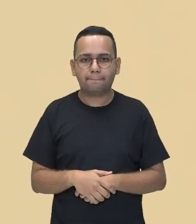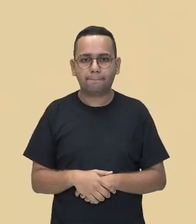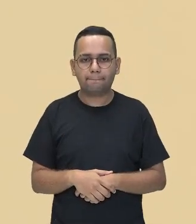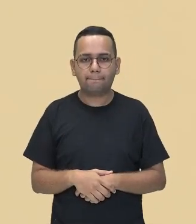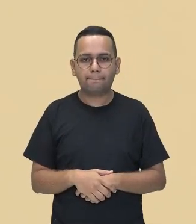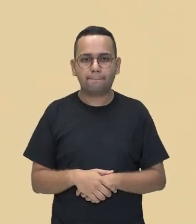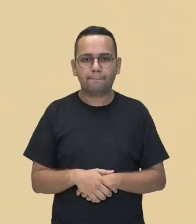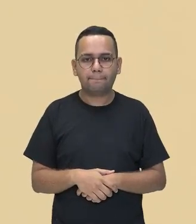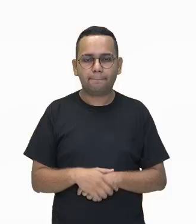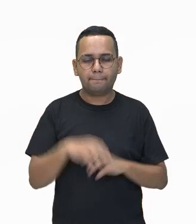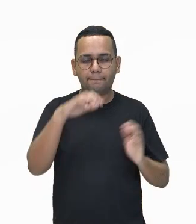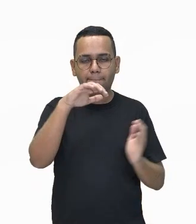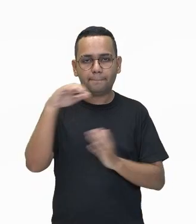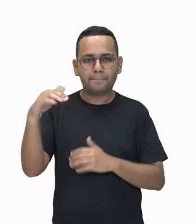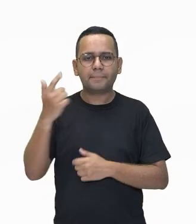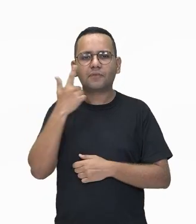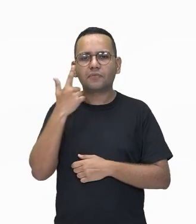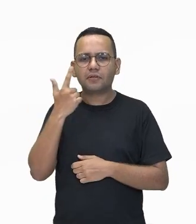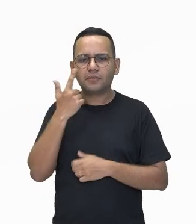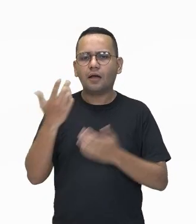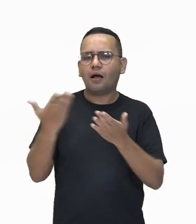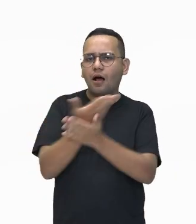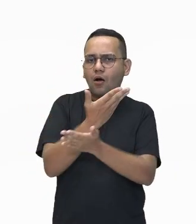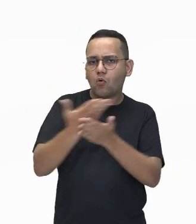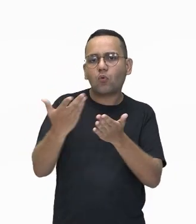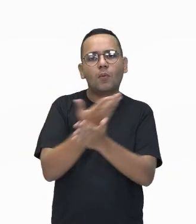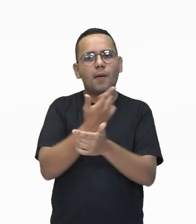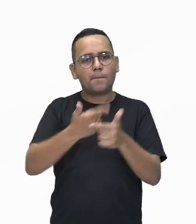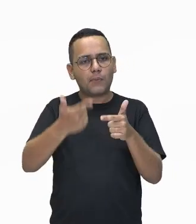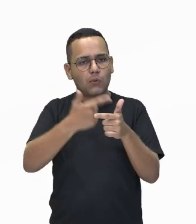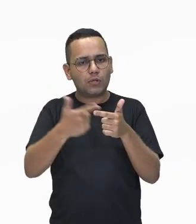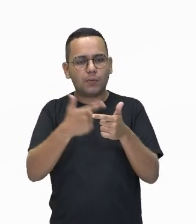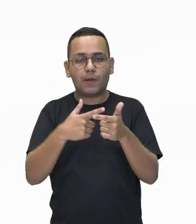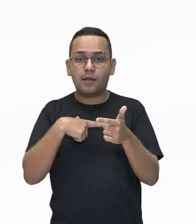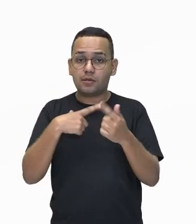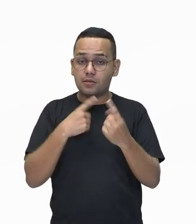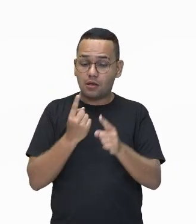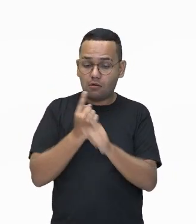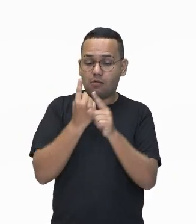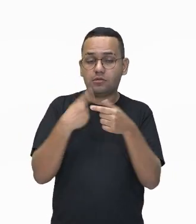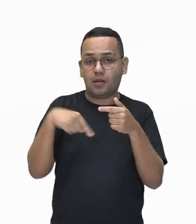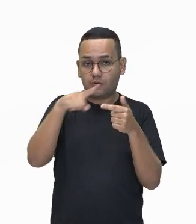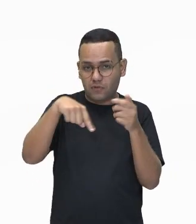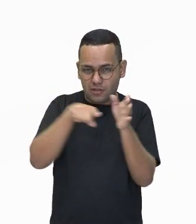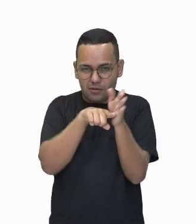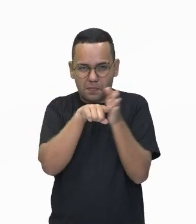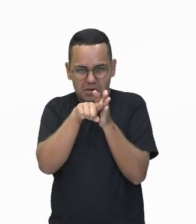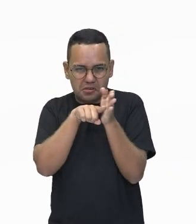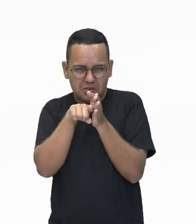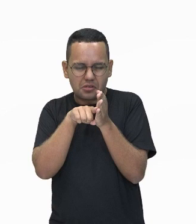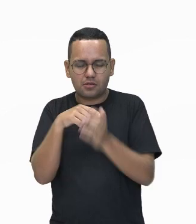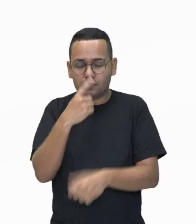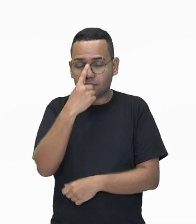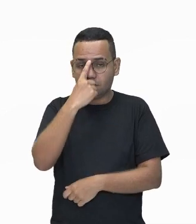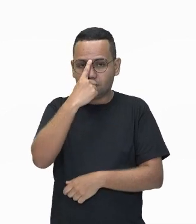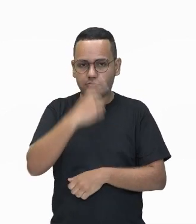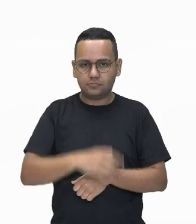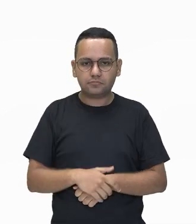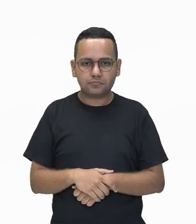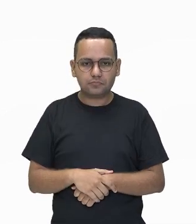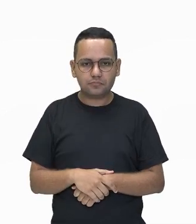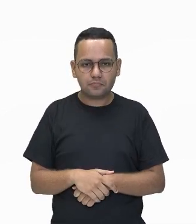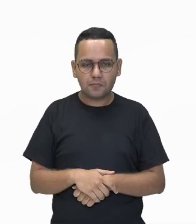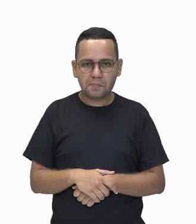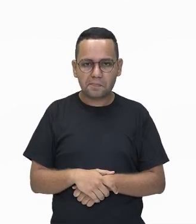algumas problemáticas, né? Identificadas, então, na pesquisa que vocês estão fazendo. O que construir